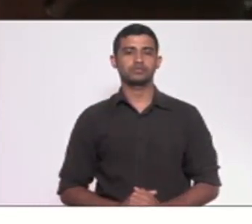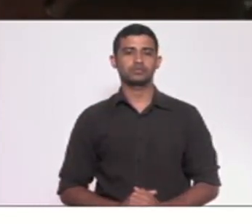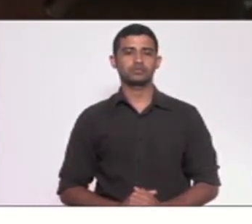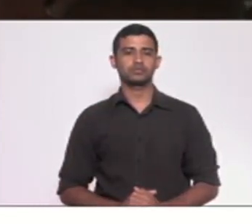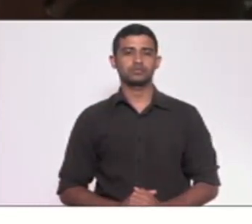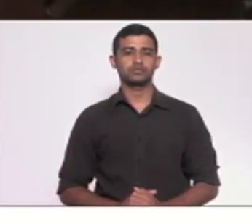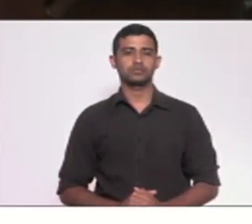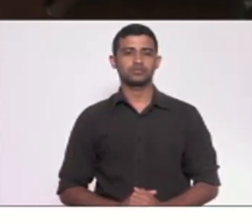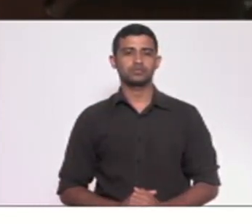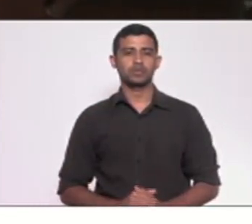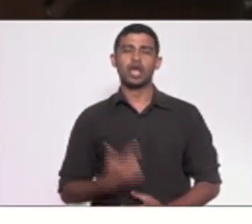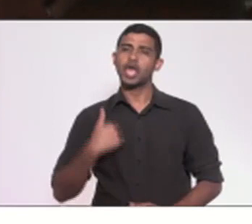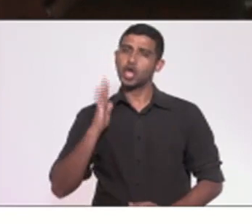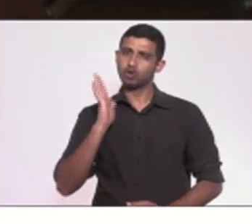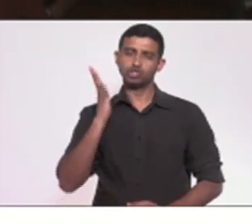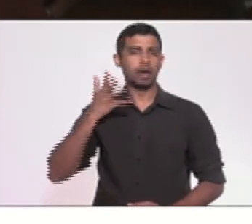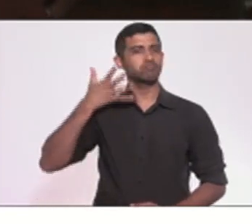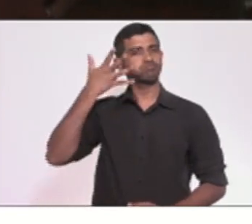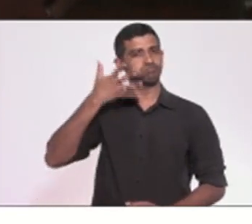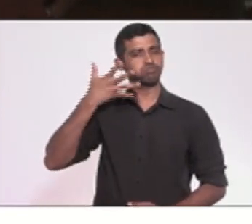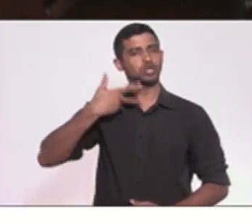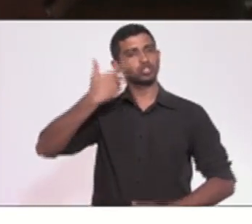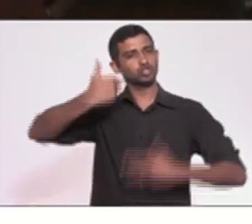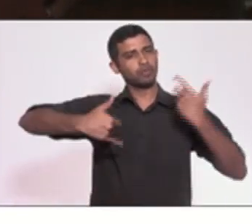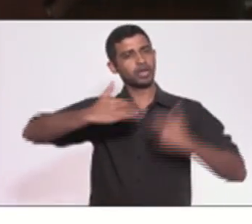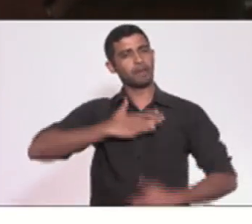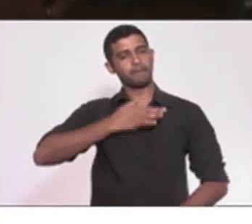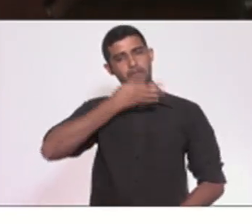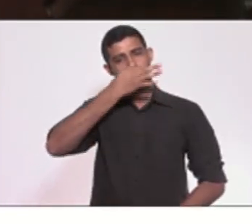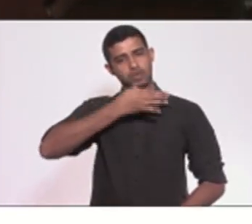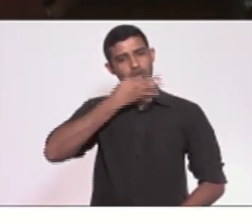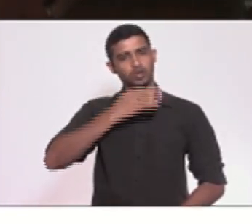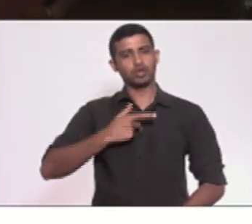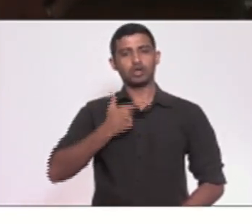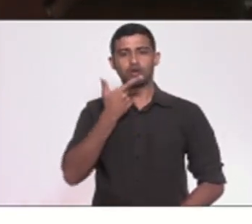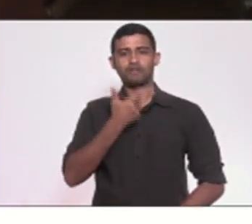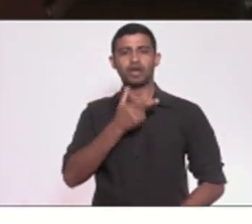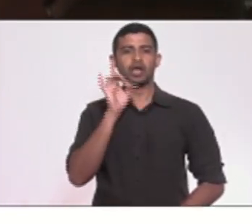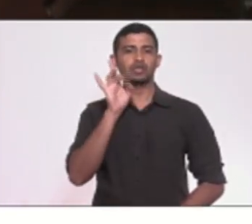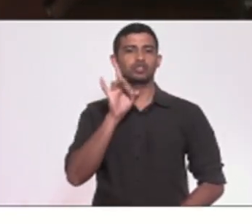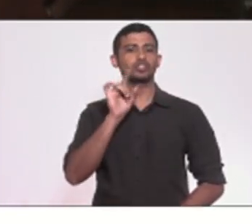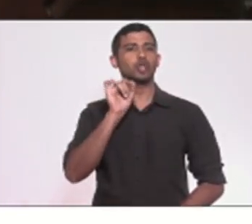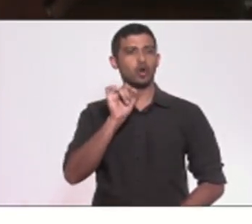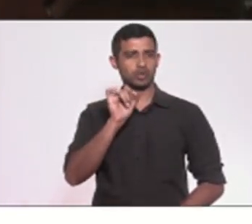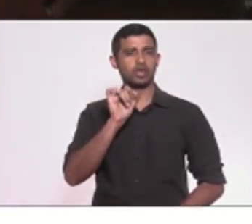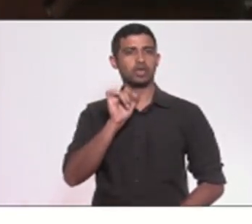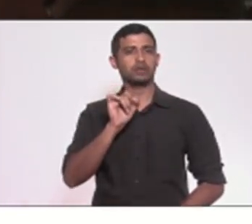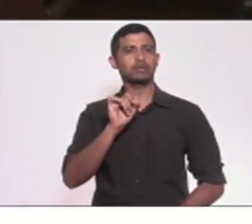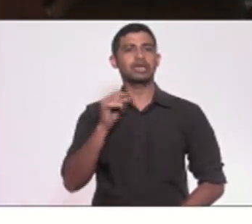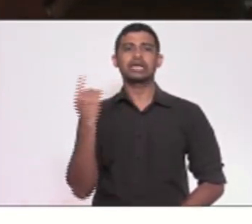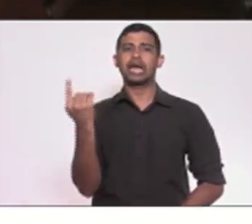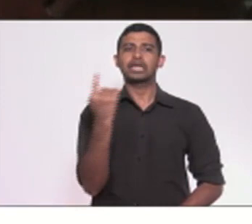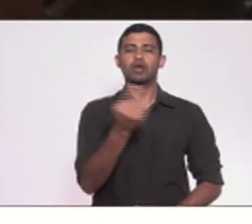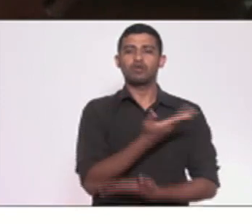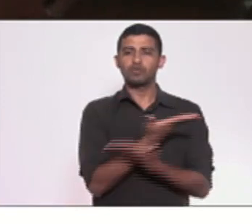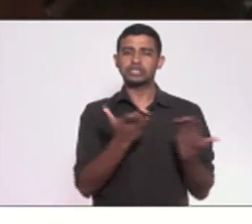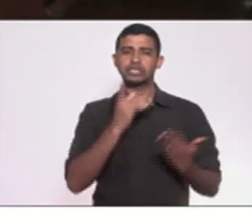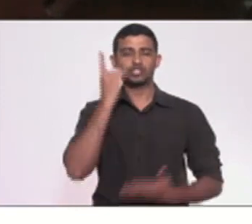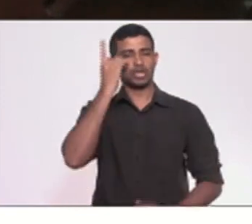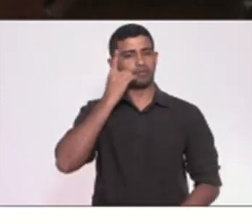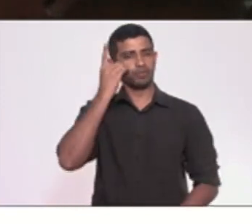feito essa breve análise, eu quero só adentrar a questão da extensão para os demais dois